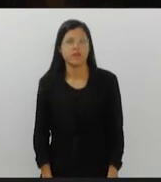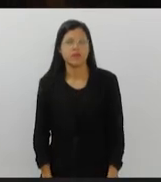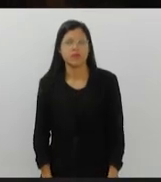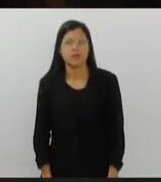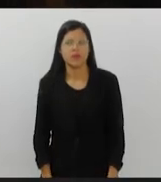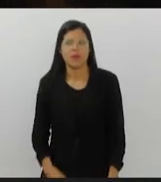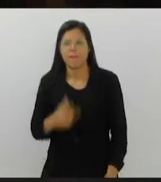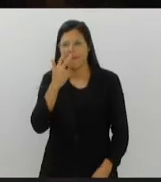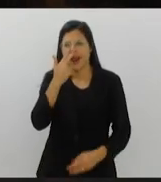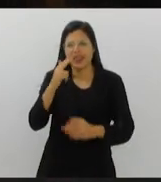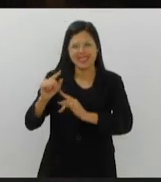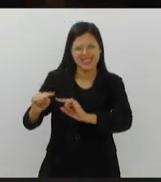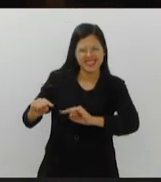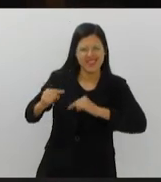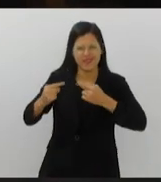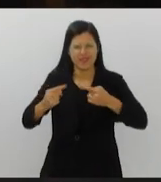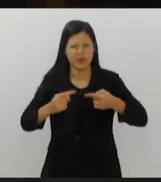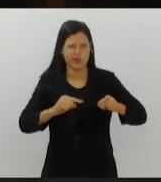provocação,